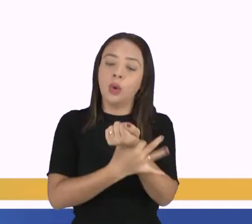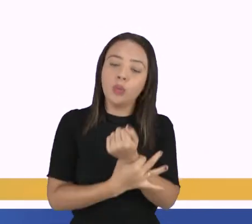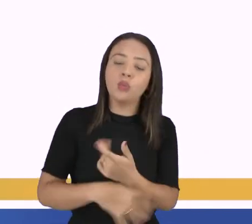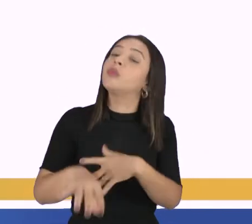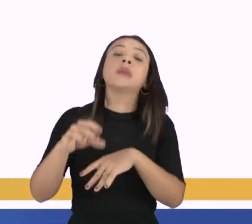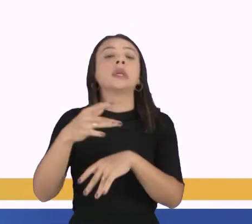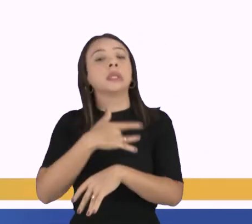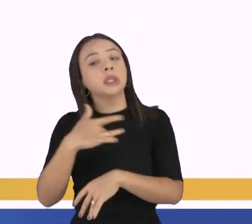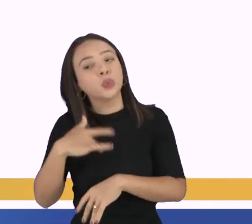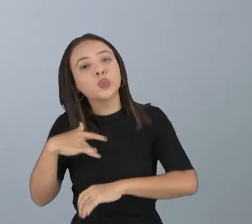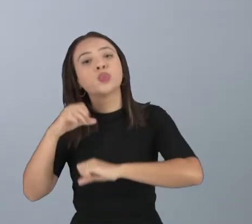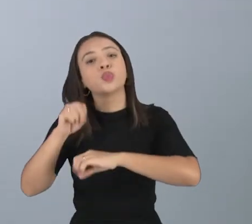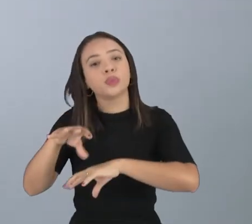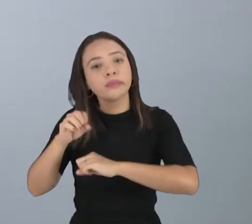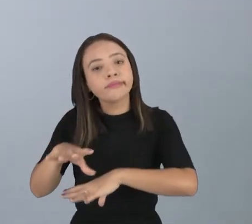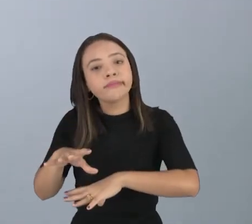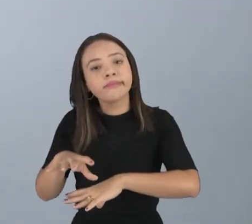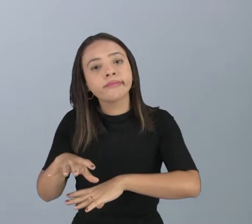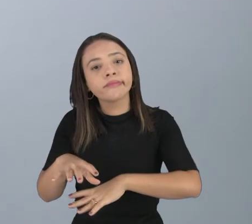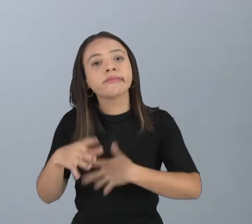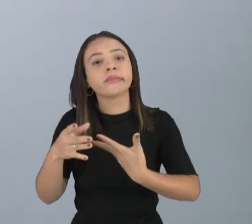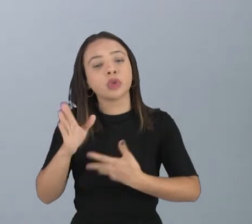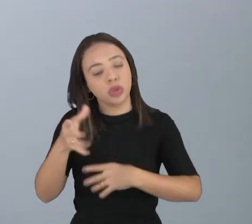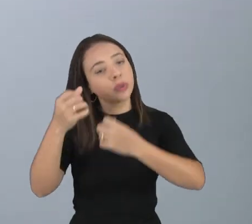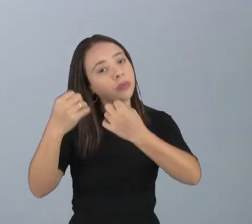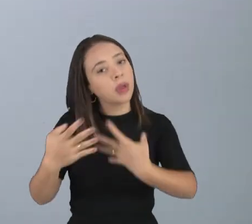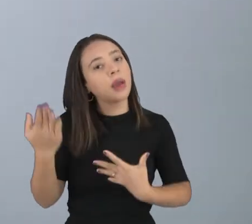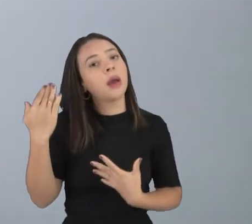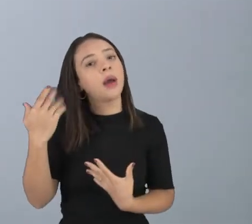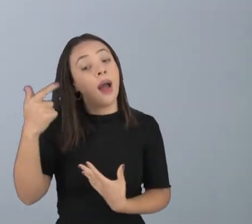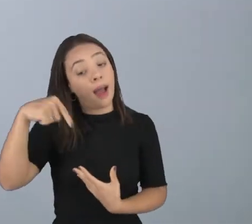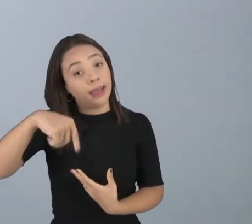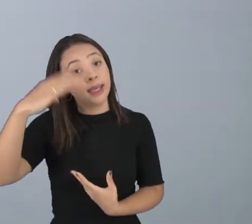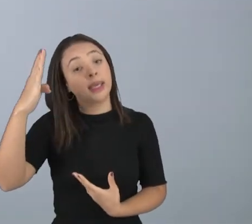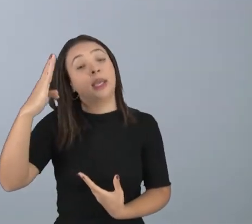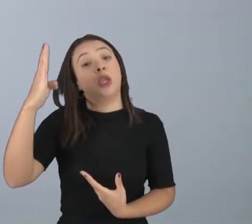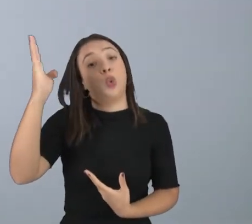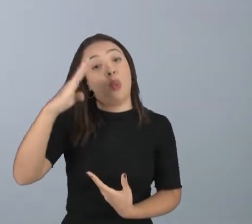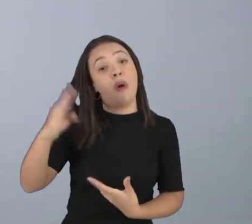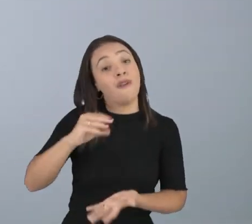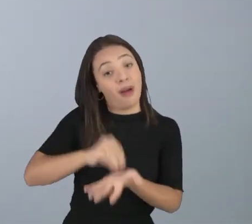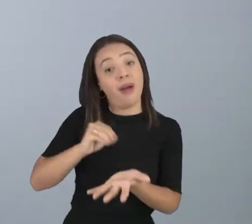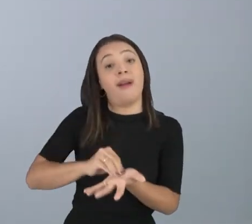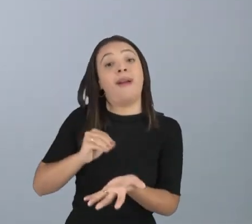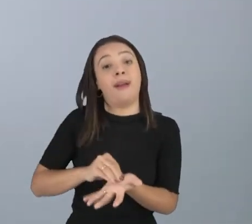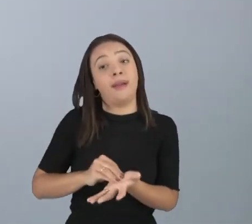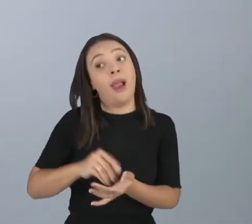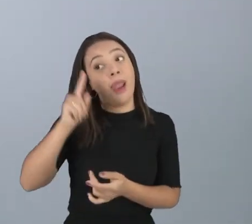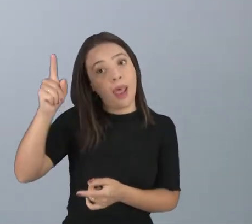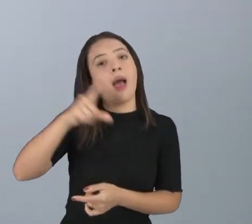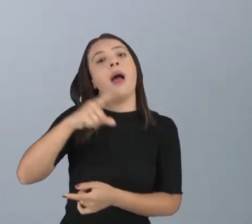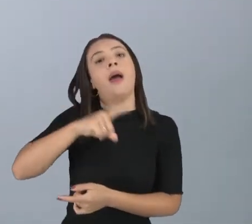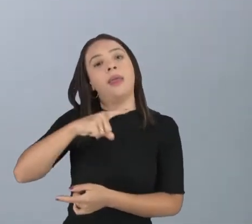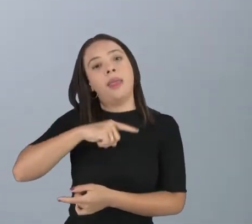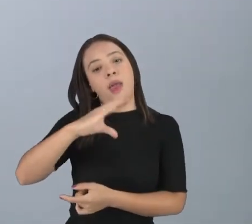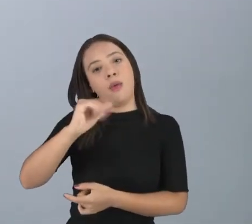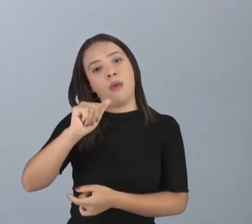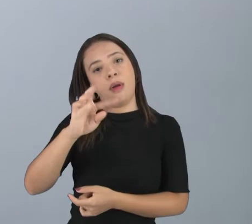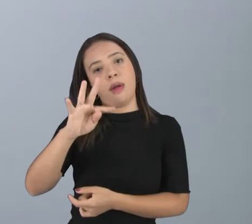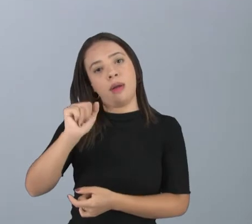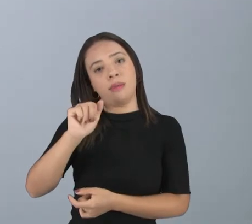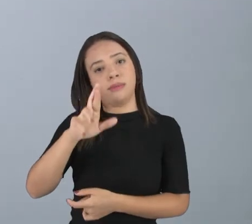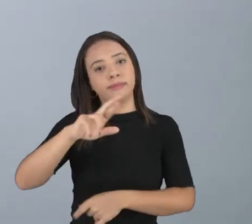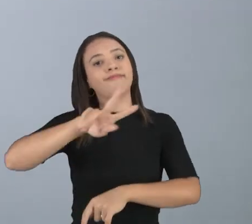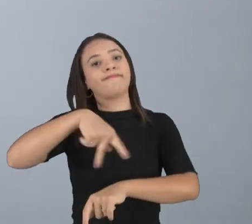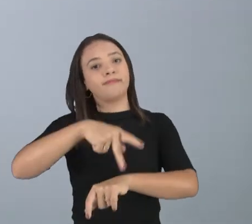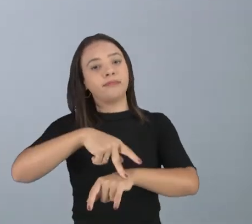né? Então, qual seria esse serviço? O que a gente acabou de citar, o que nós não temos aqui, eles têm lá, né? Uma educação